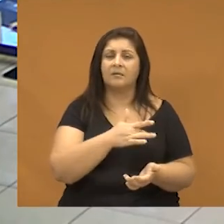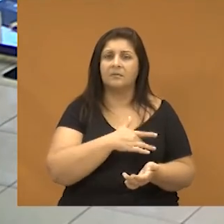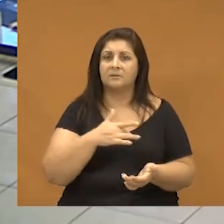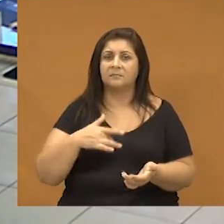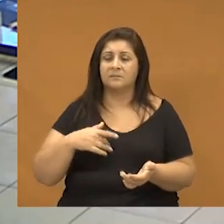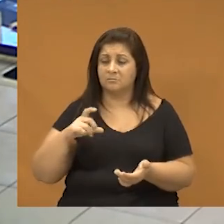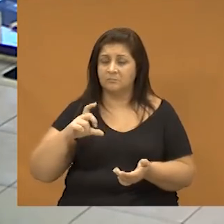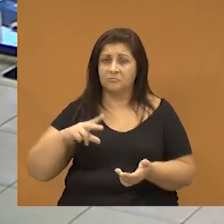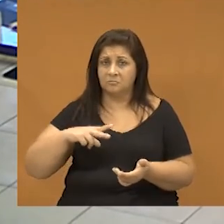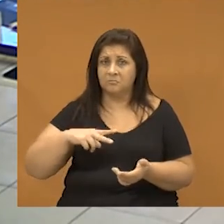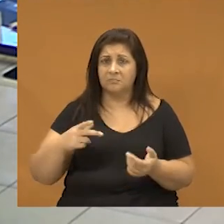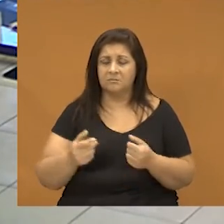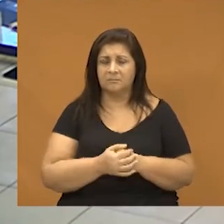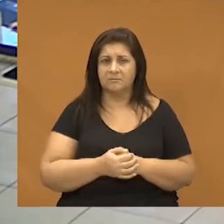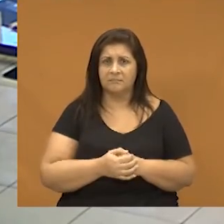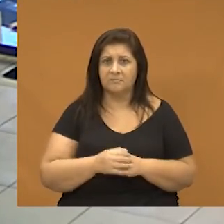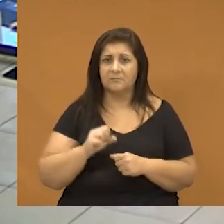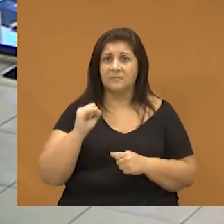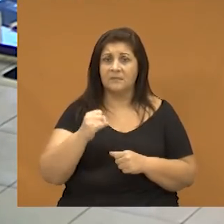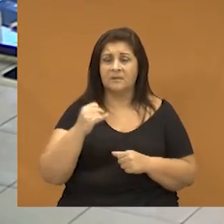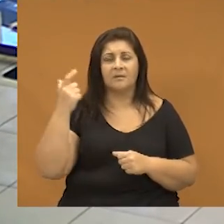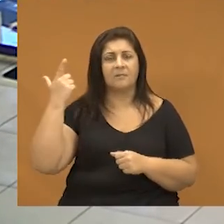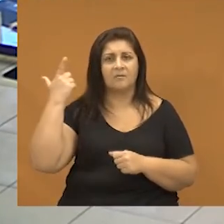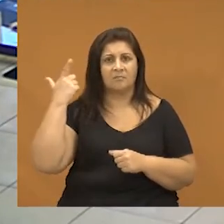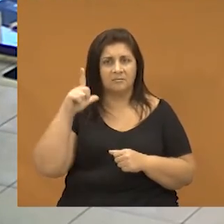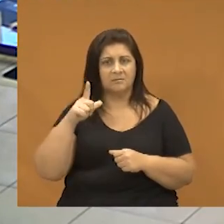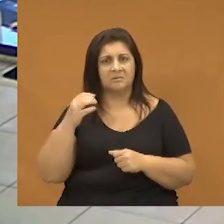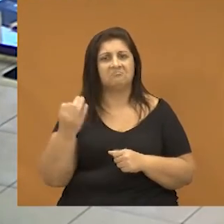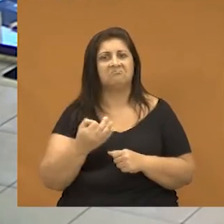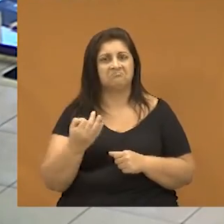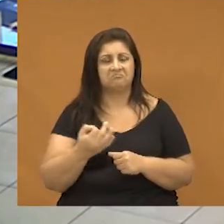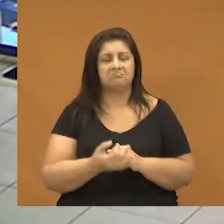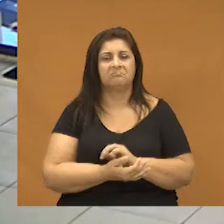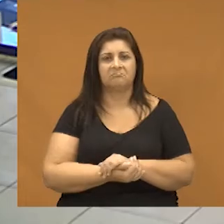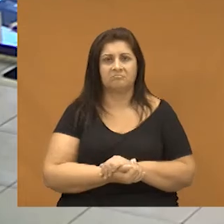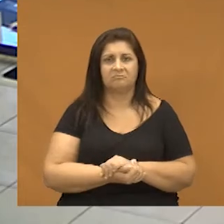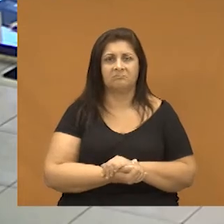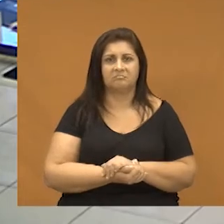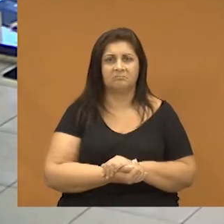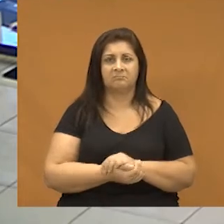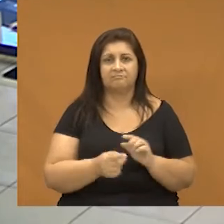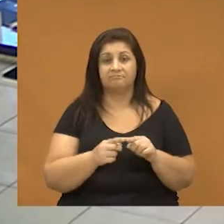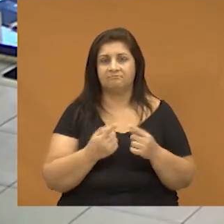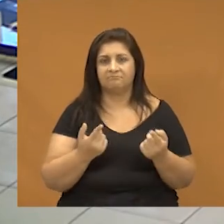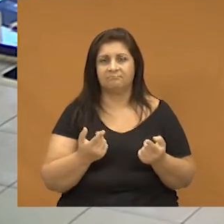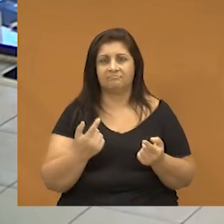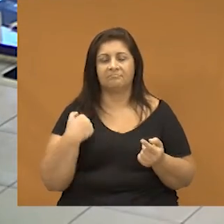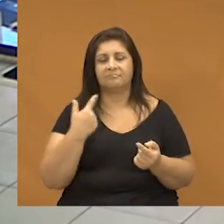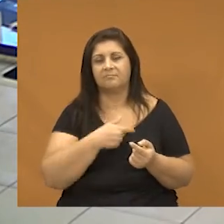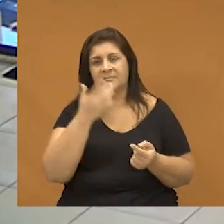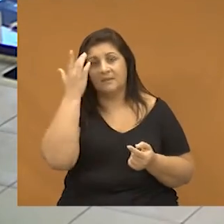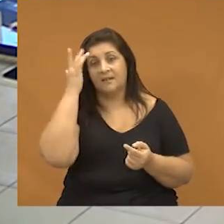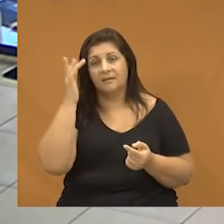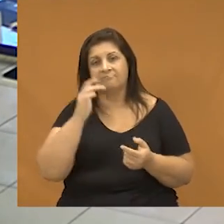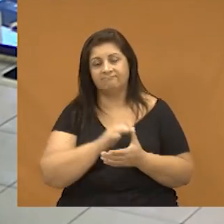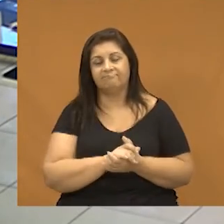vereador Valmir falou. Se a gente chegasse a esse nível, aí sim a gente poderia estar fazendo mais justiça. Mas, infelizmente, nós sabemos como que é o sistema